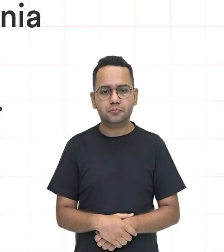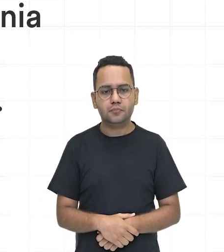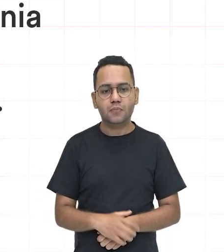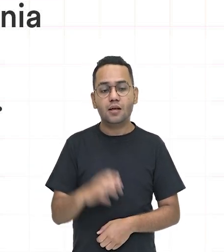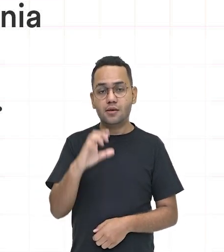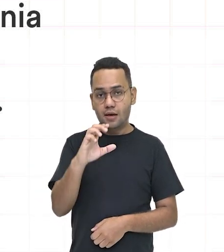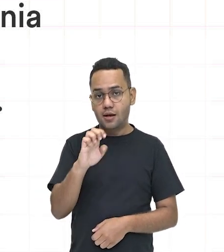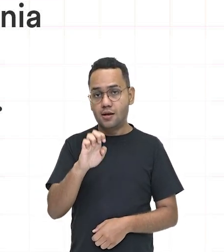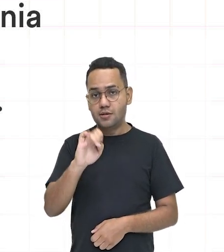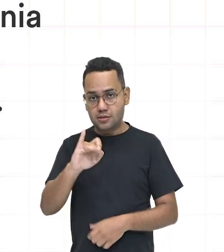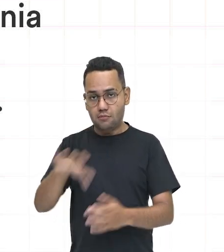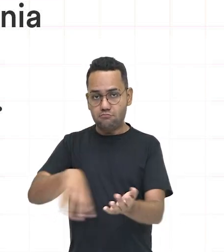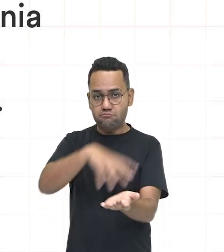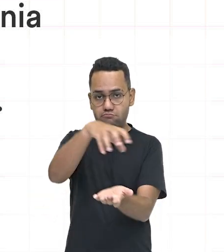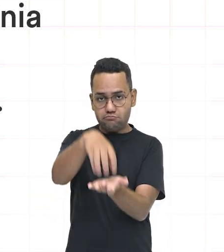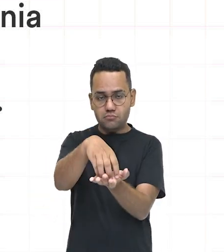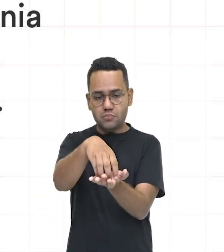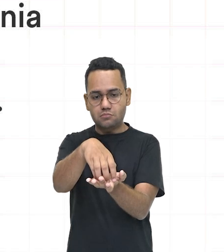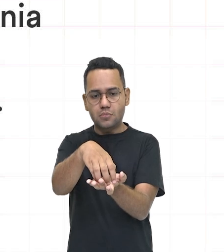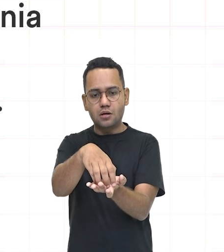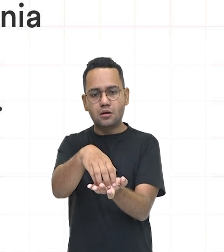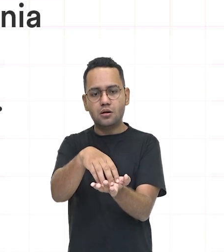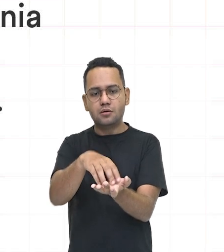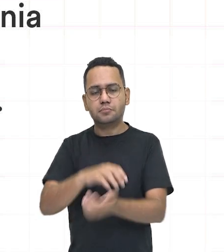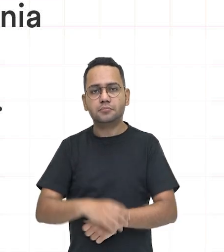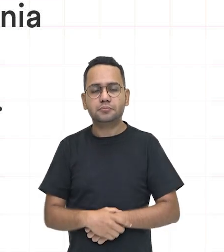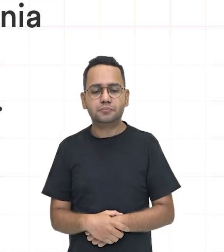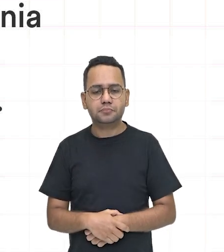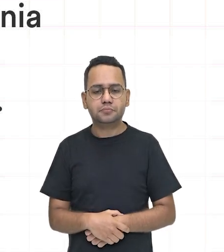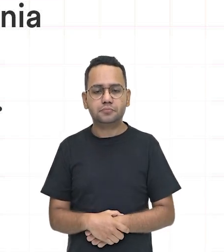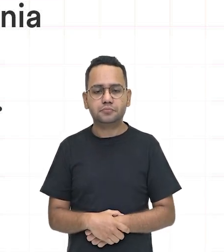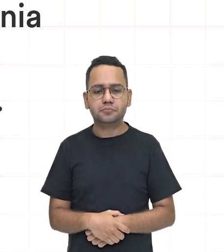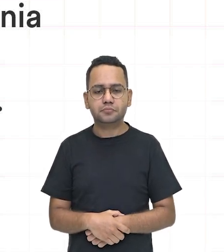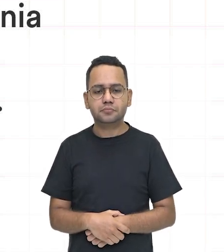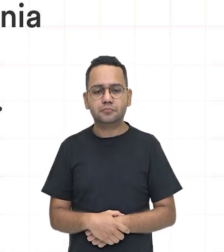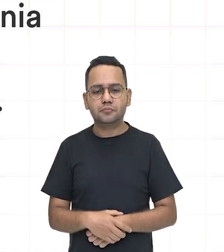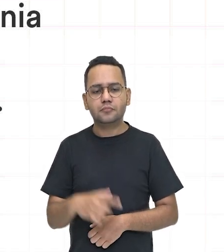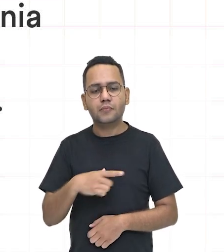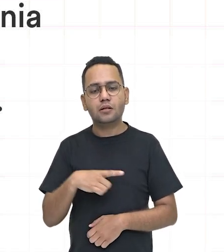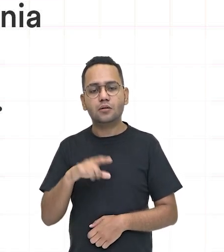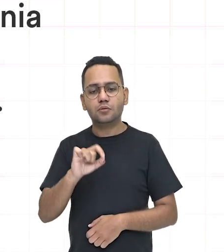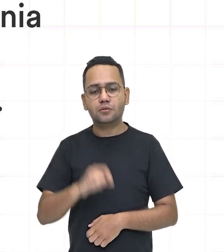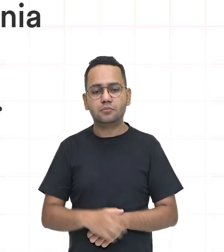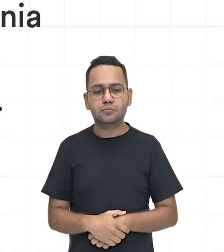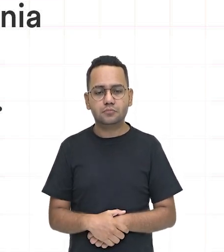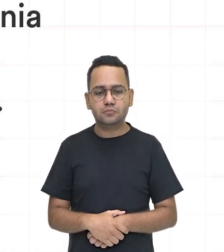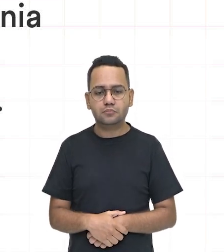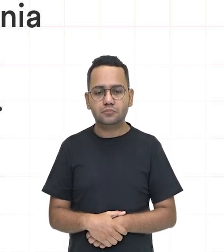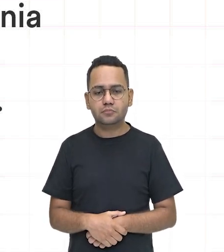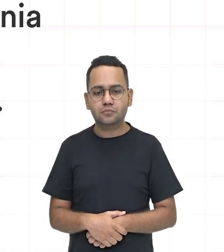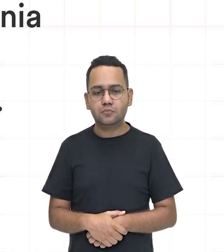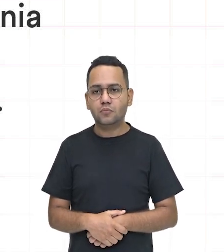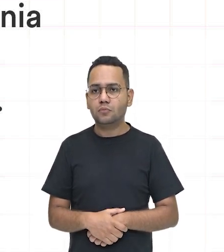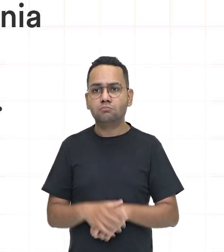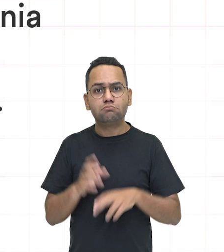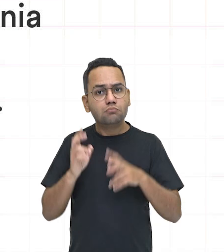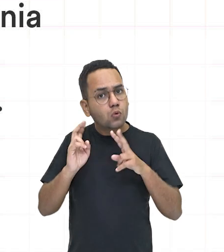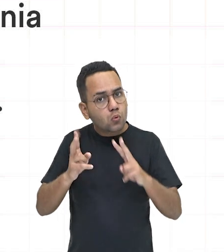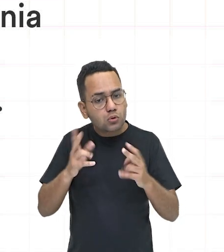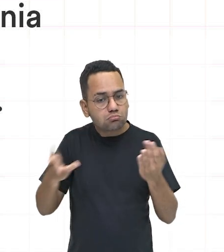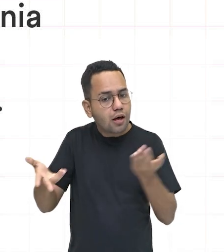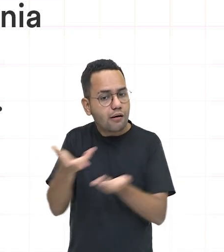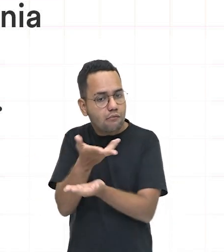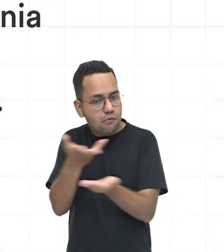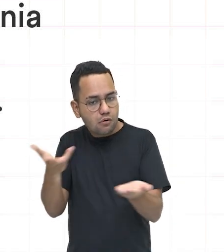Estados Independentes, surgindo aí, né, a SEI, eles vão se integrar para o quê? Para manter